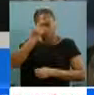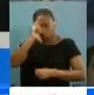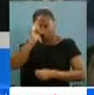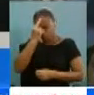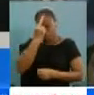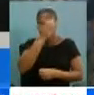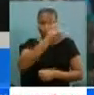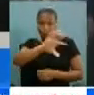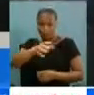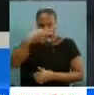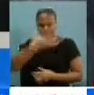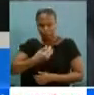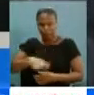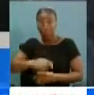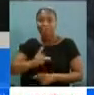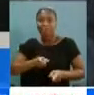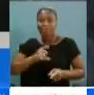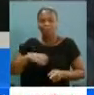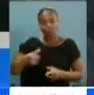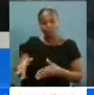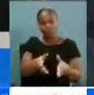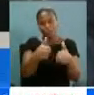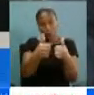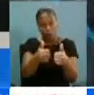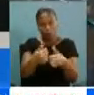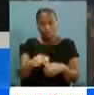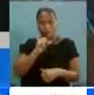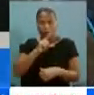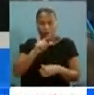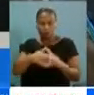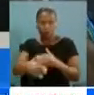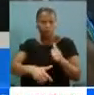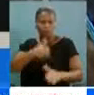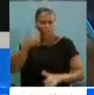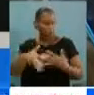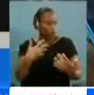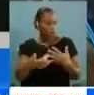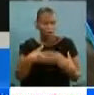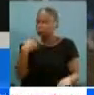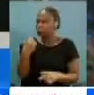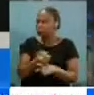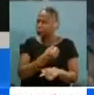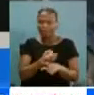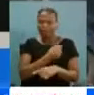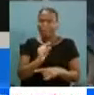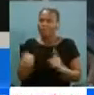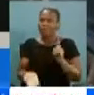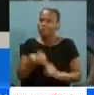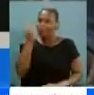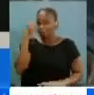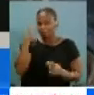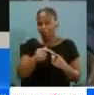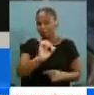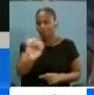país e tenho a certeza que Cabo Verde está no bom caminho e poderá vencer qualquer desafio para alcançar